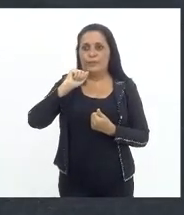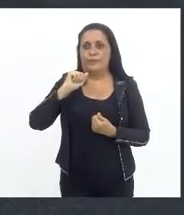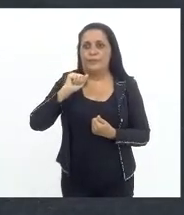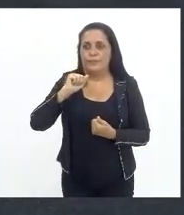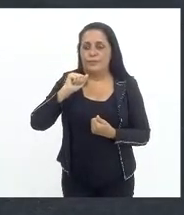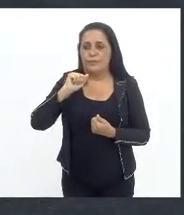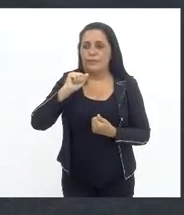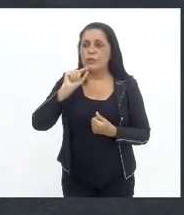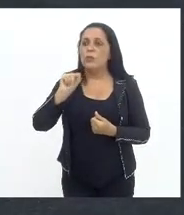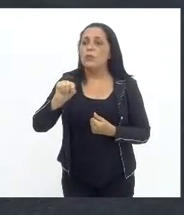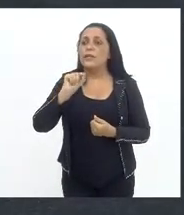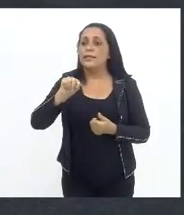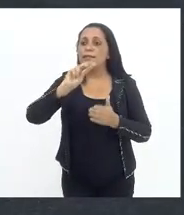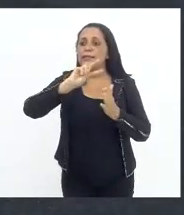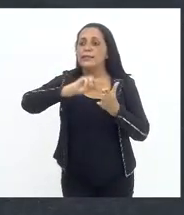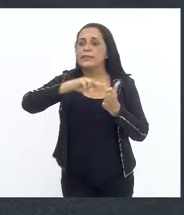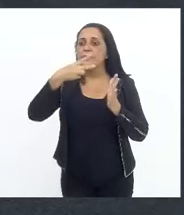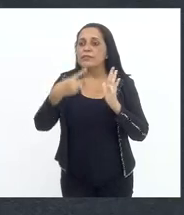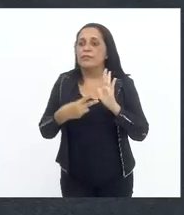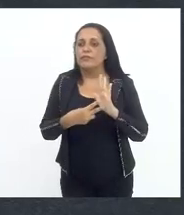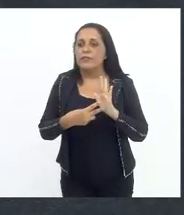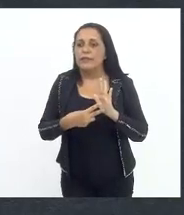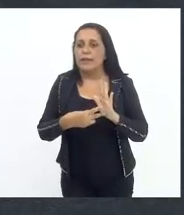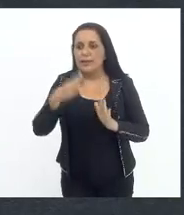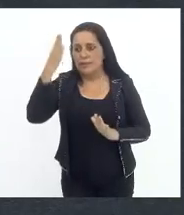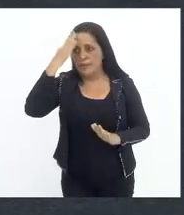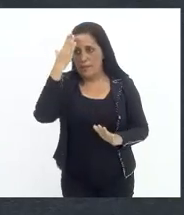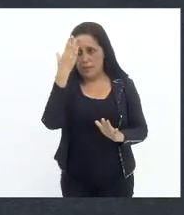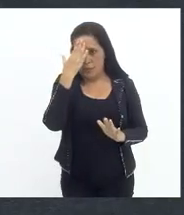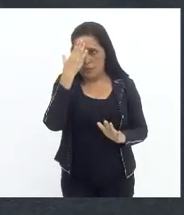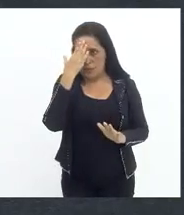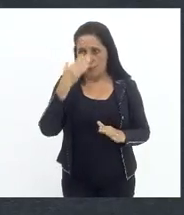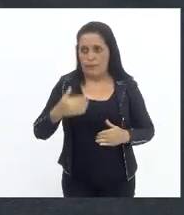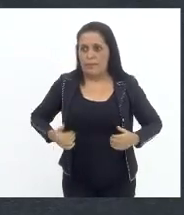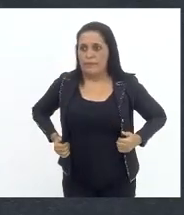o que simboliza a sabedoria,